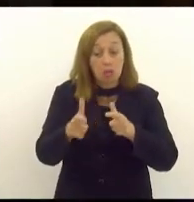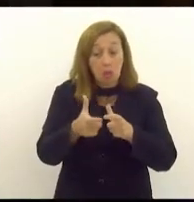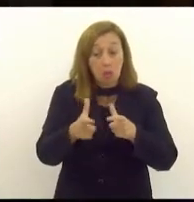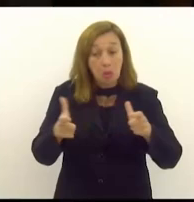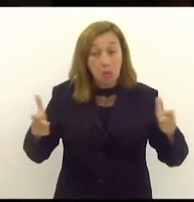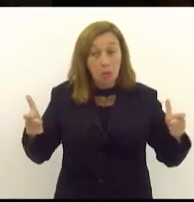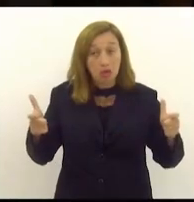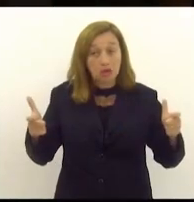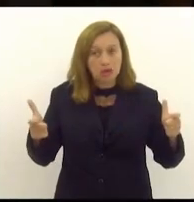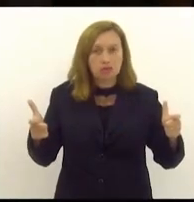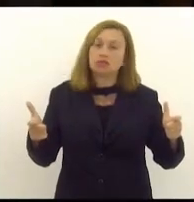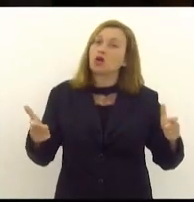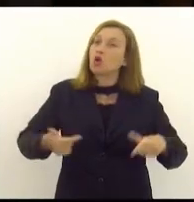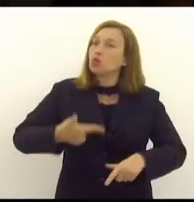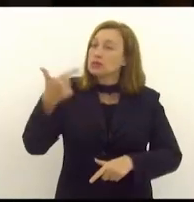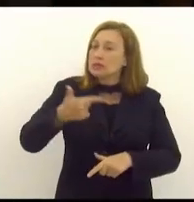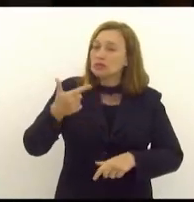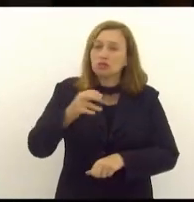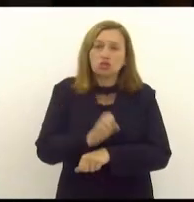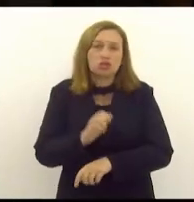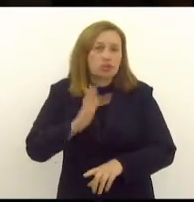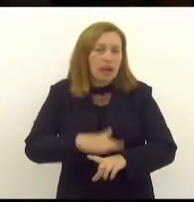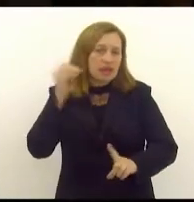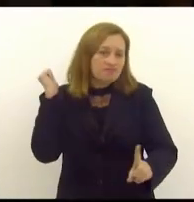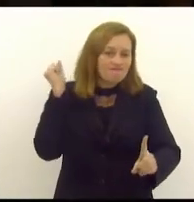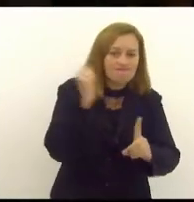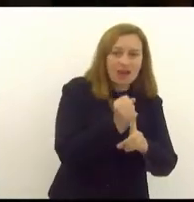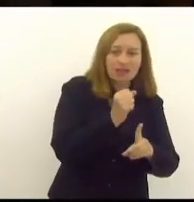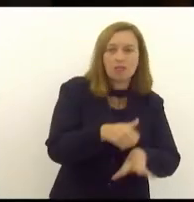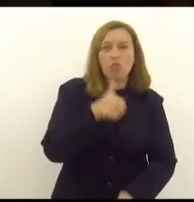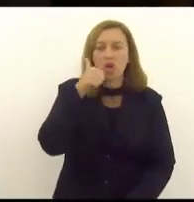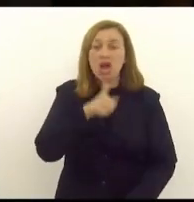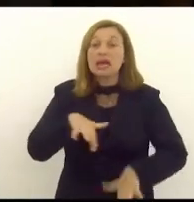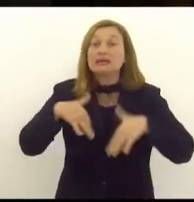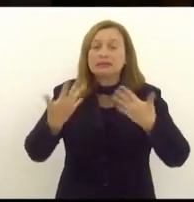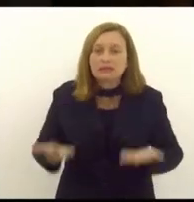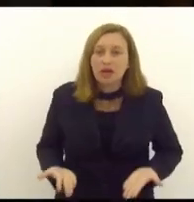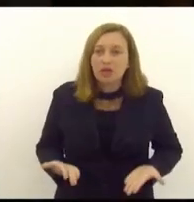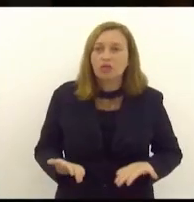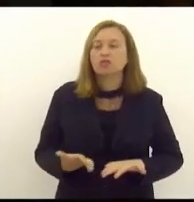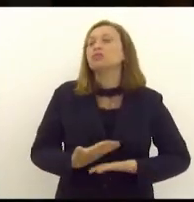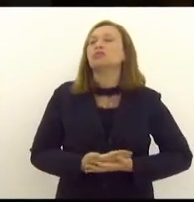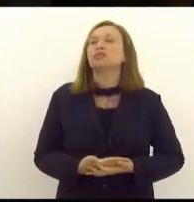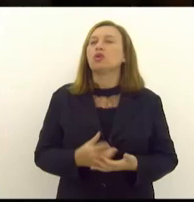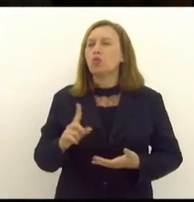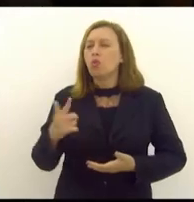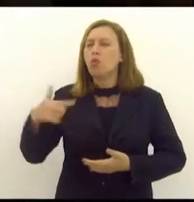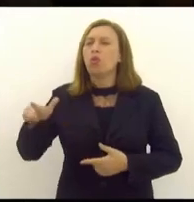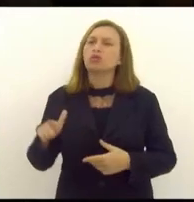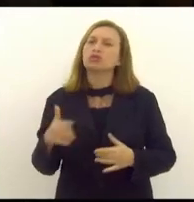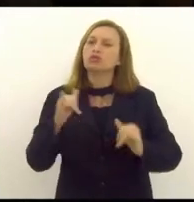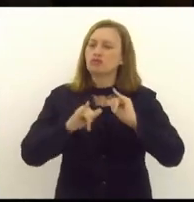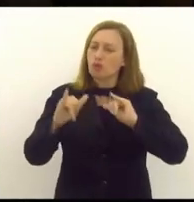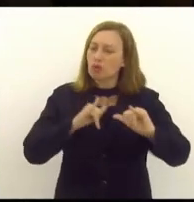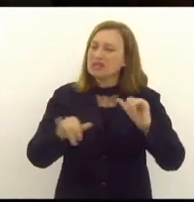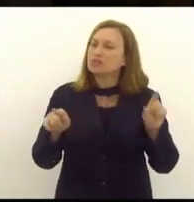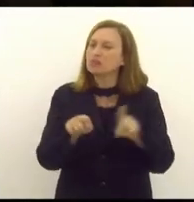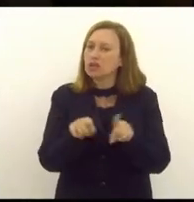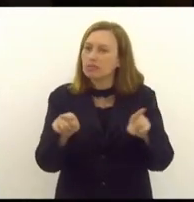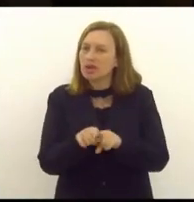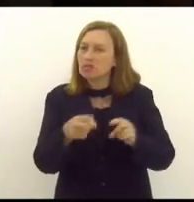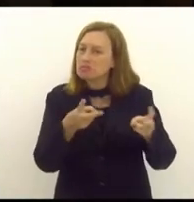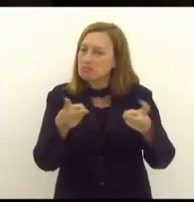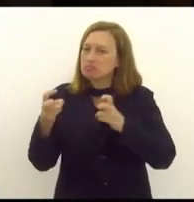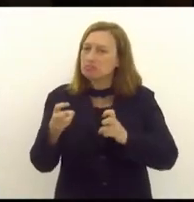à toa somos o segundo estado onde se mata mais mulheres então e aí um outro dado que chama muito atenção